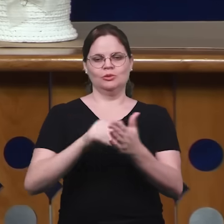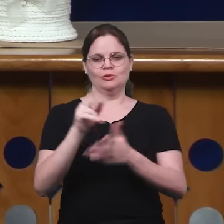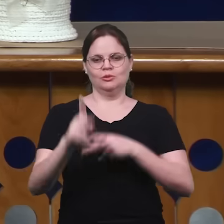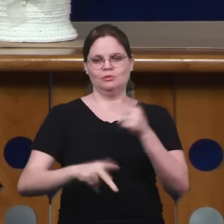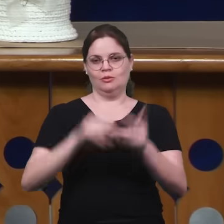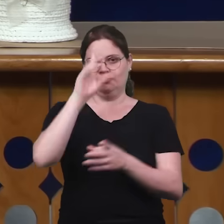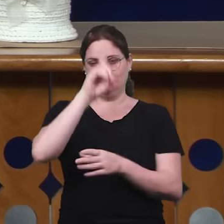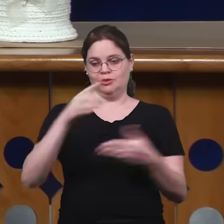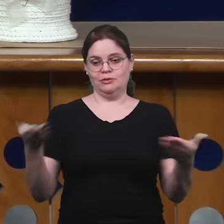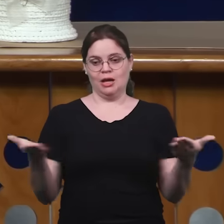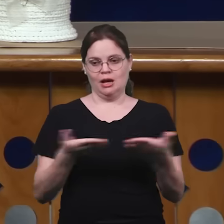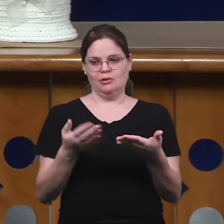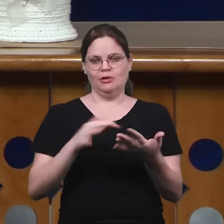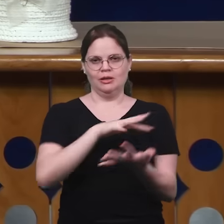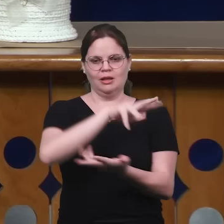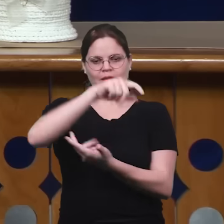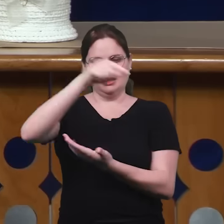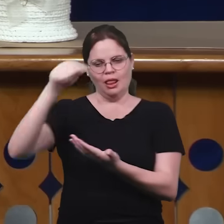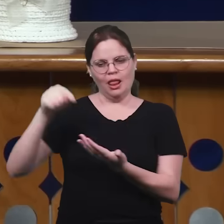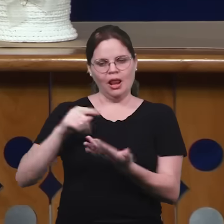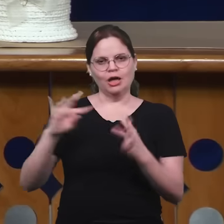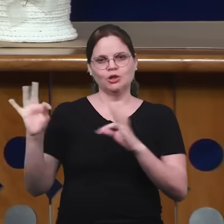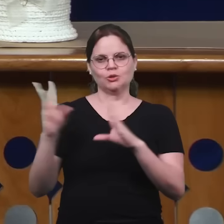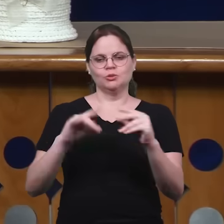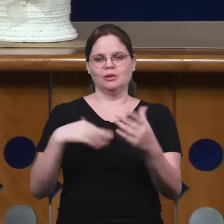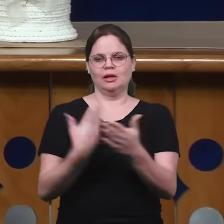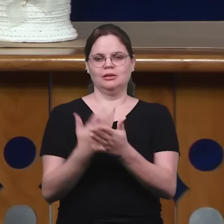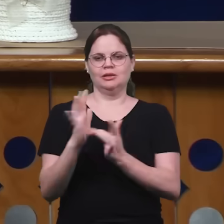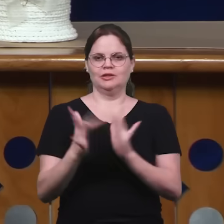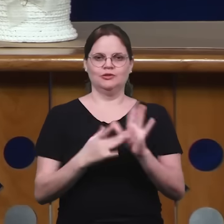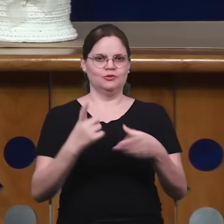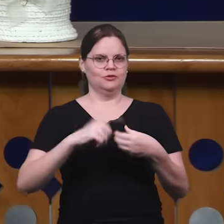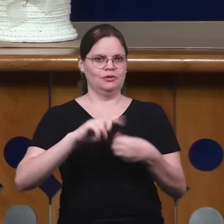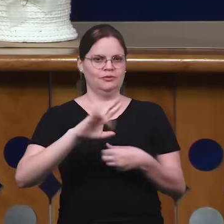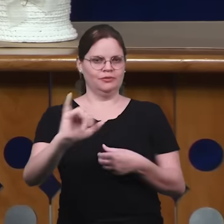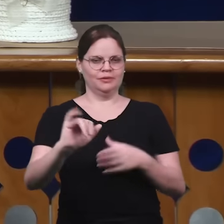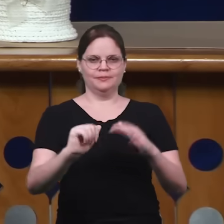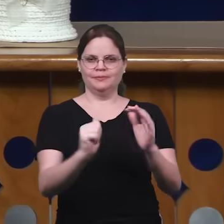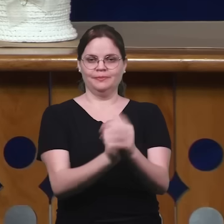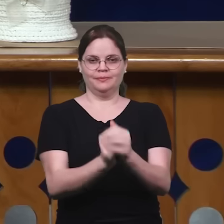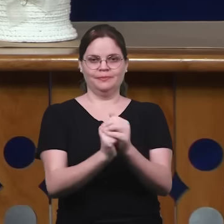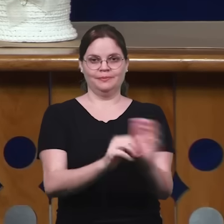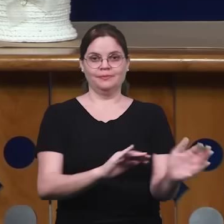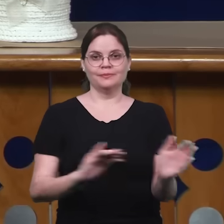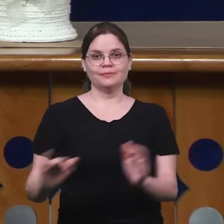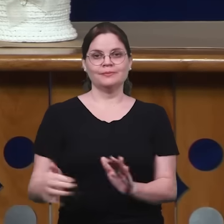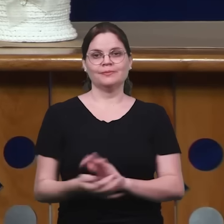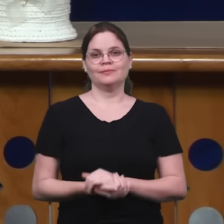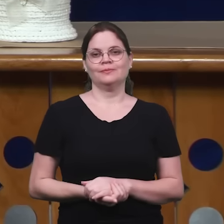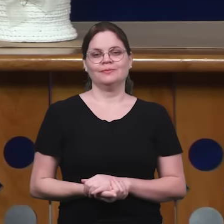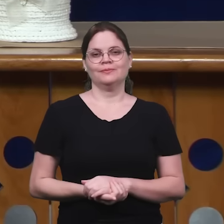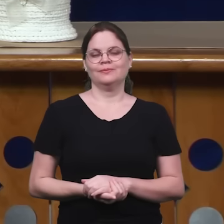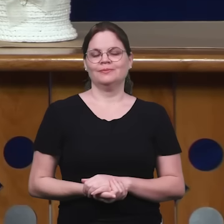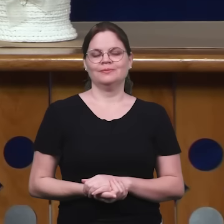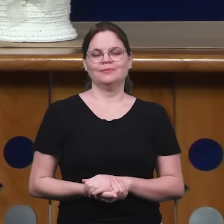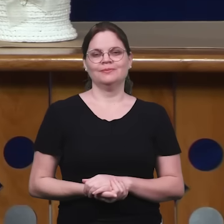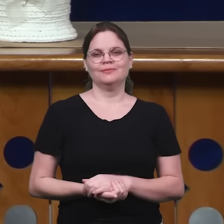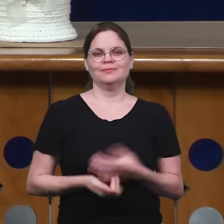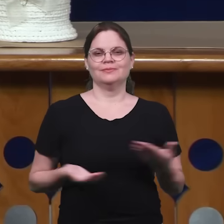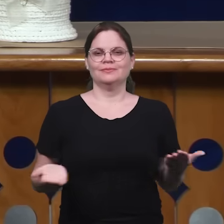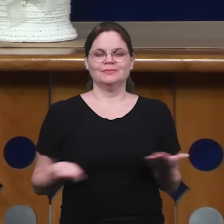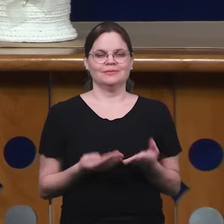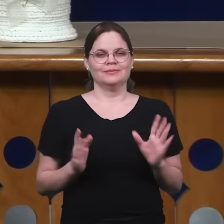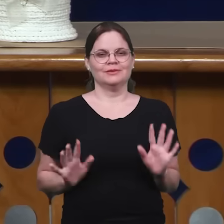agora em toda parte, até a volta gloriosa do Senhor Jesus. Amém. Bem, nosso culto